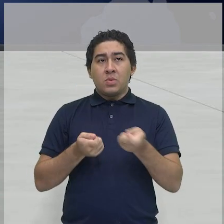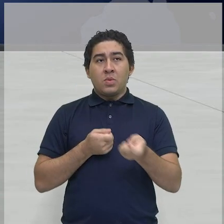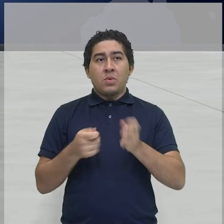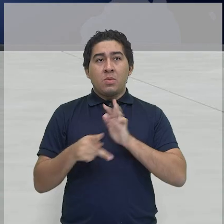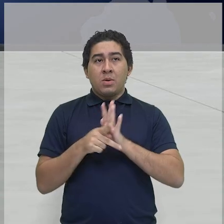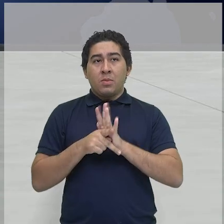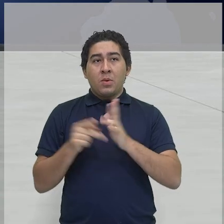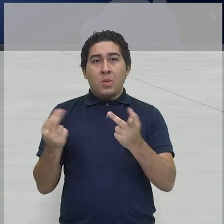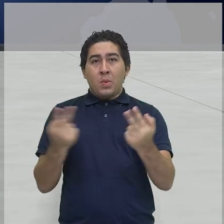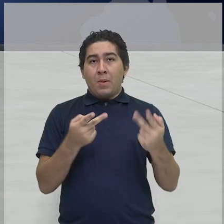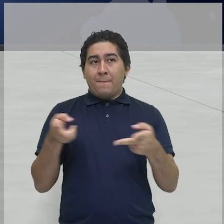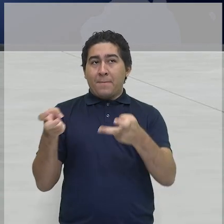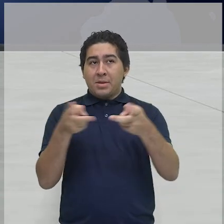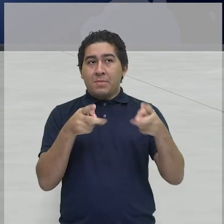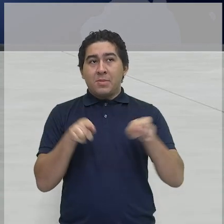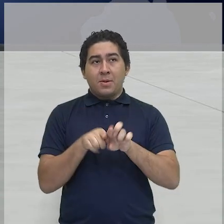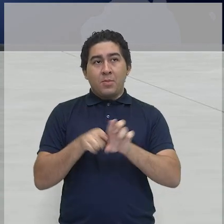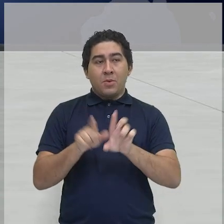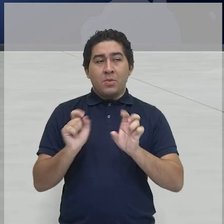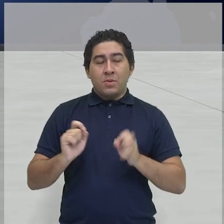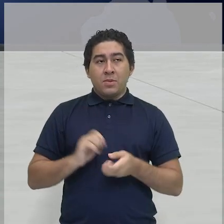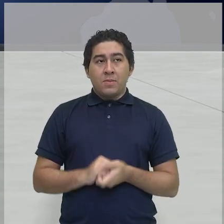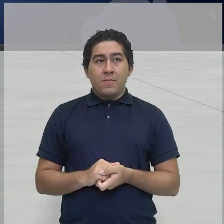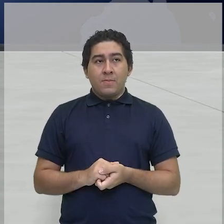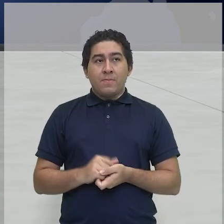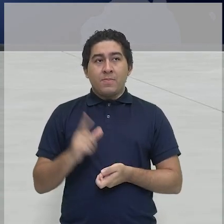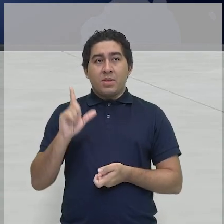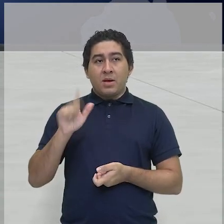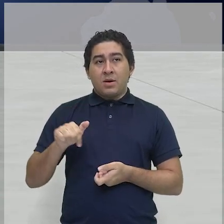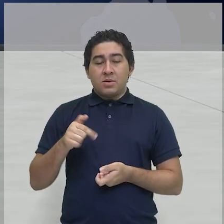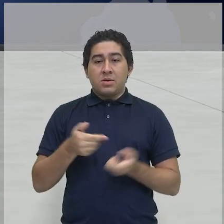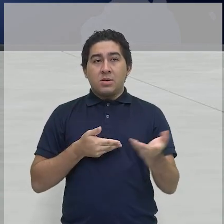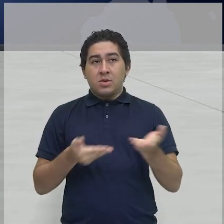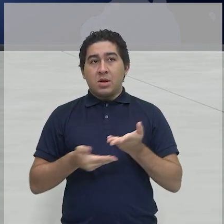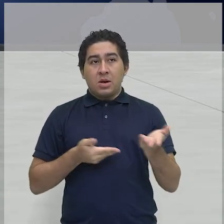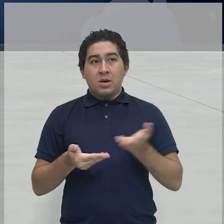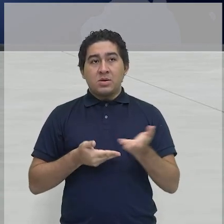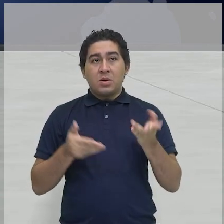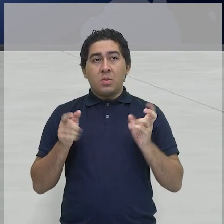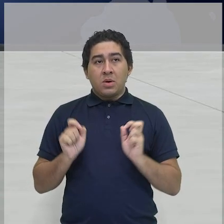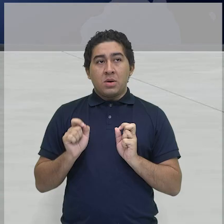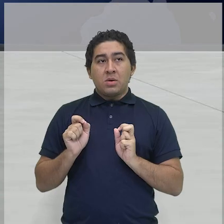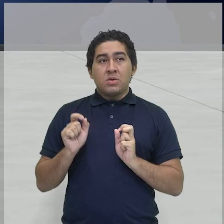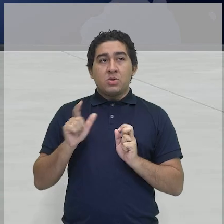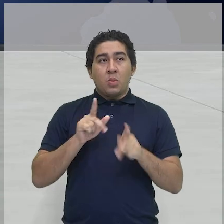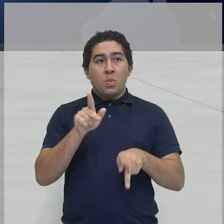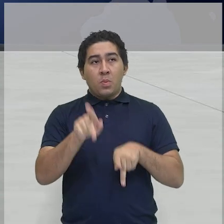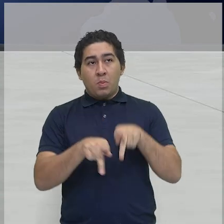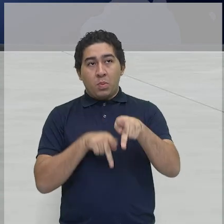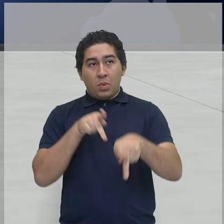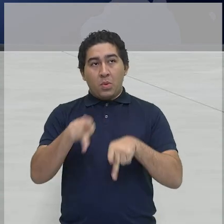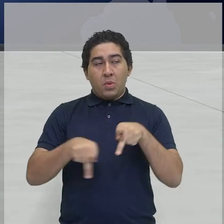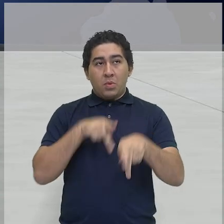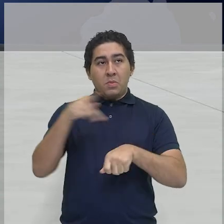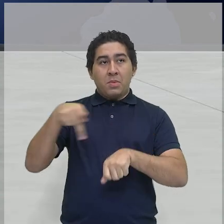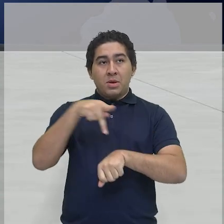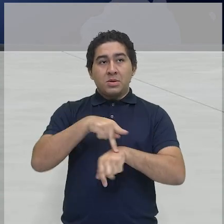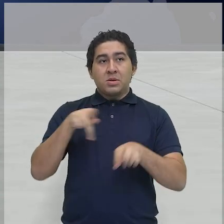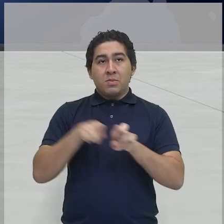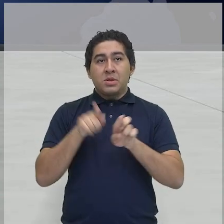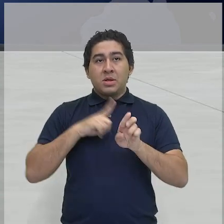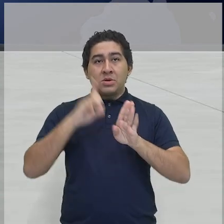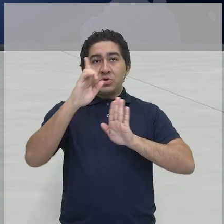como vocês podem ver, eles regulam as interações entre nações, abordando os temas como